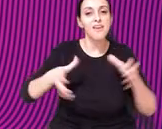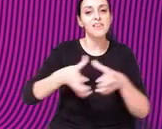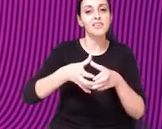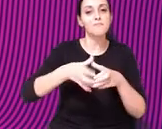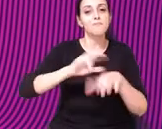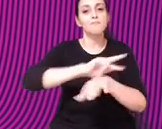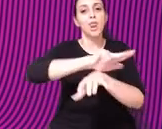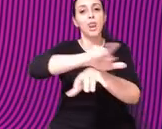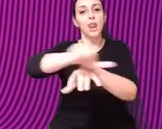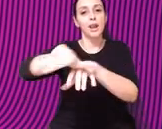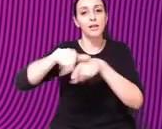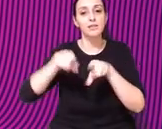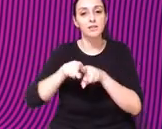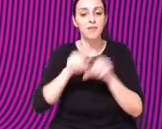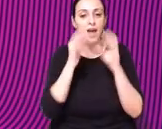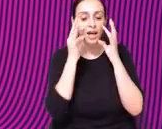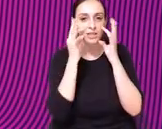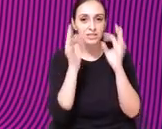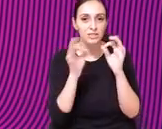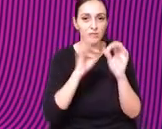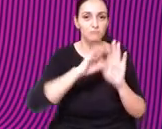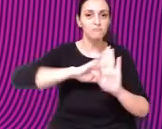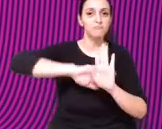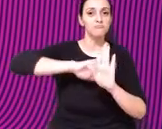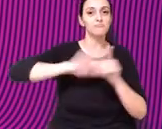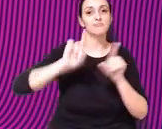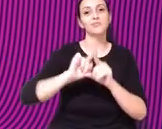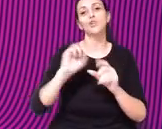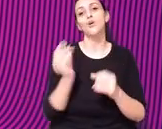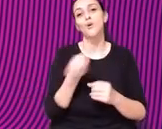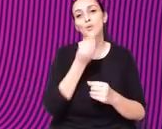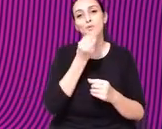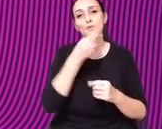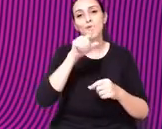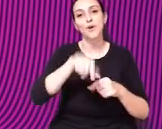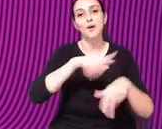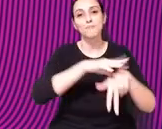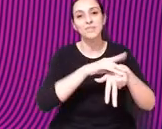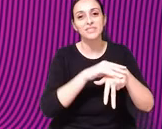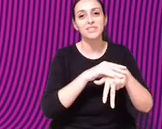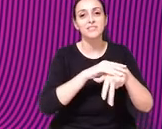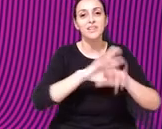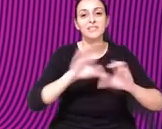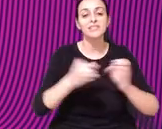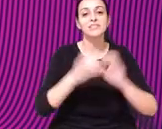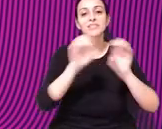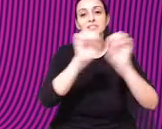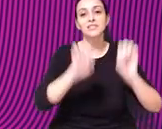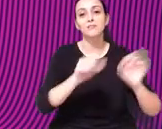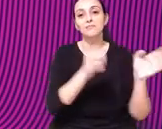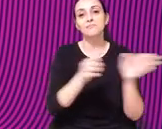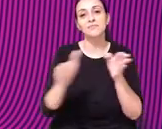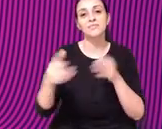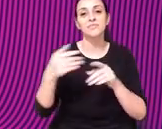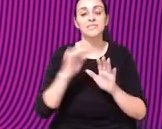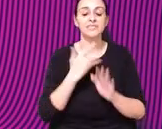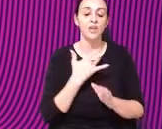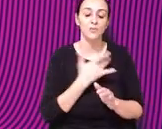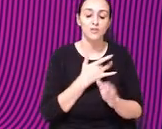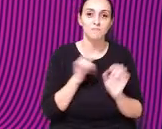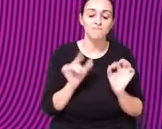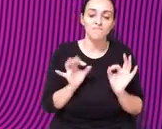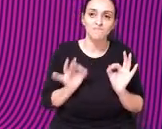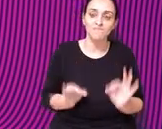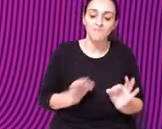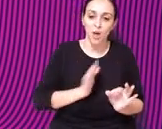que estão na atenção primária e, obviamente, envolvendo pacientes e sistemas de saúde. Não há dúvida que a insuficiência cardíaca